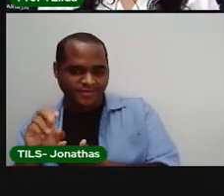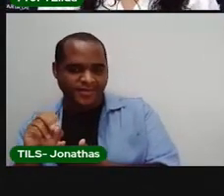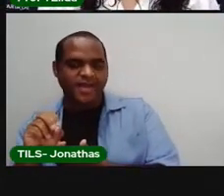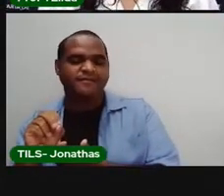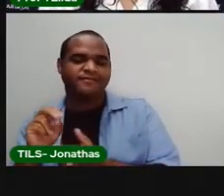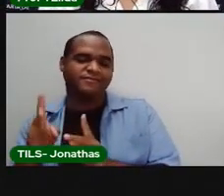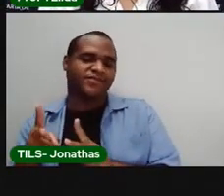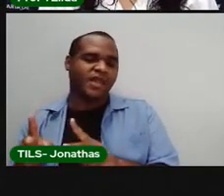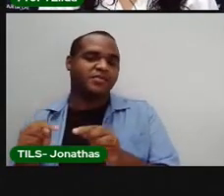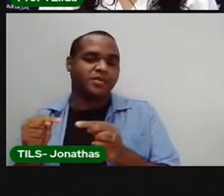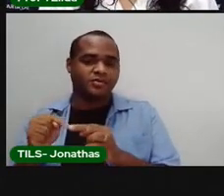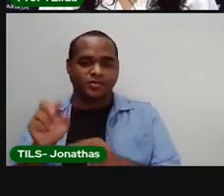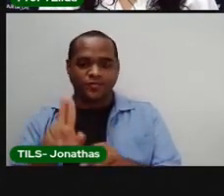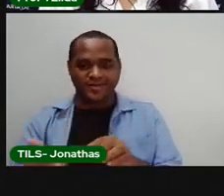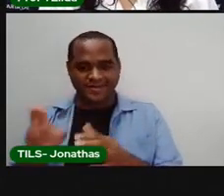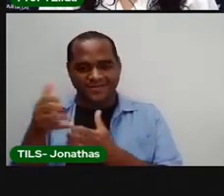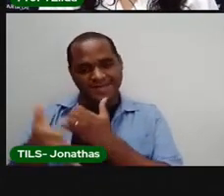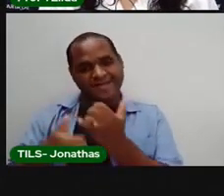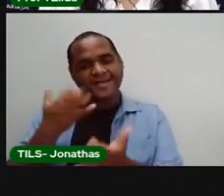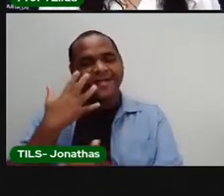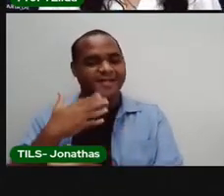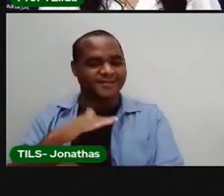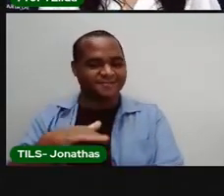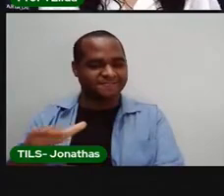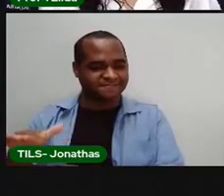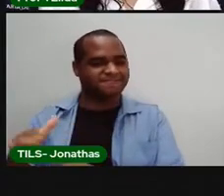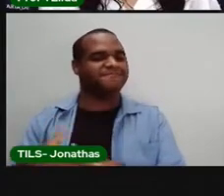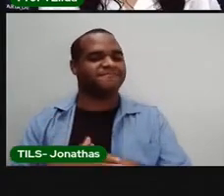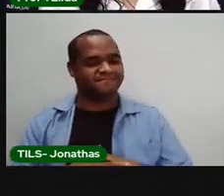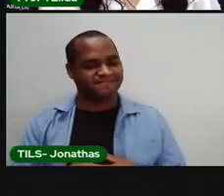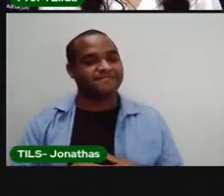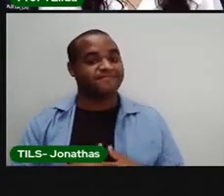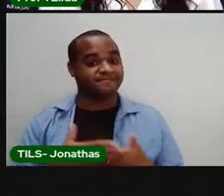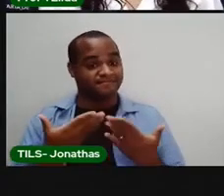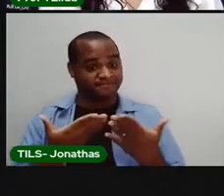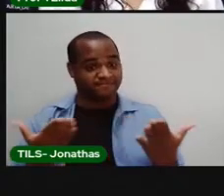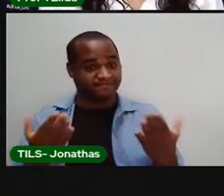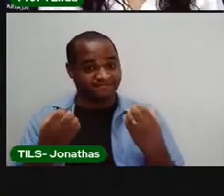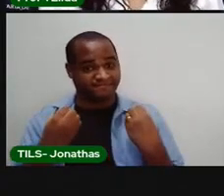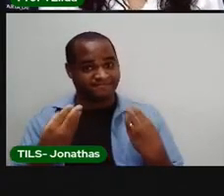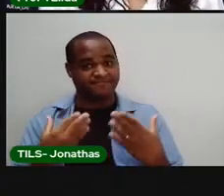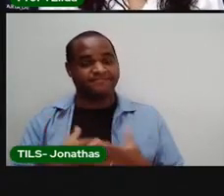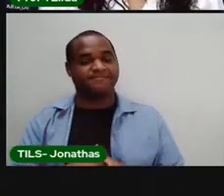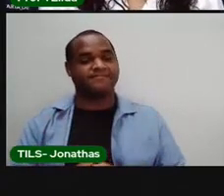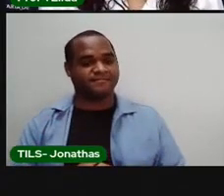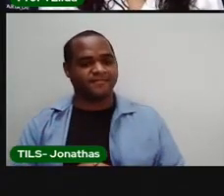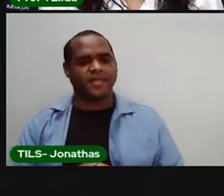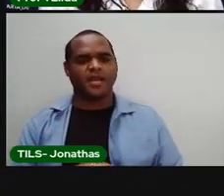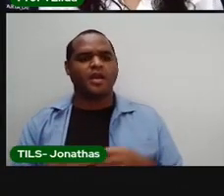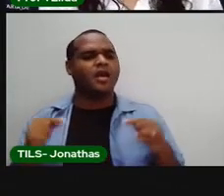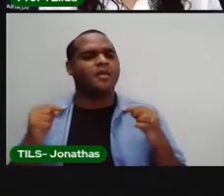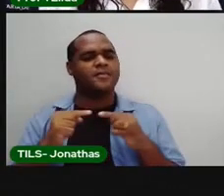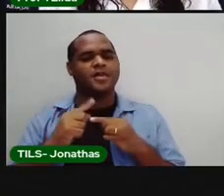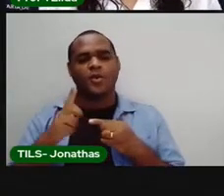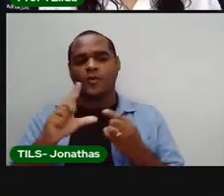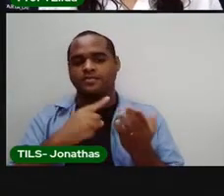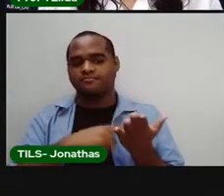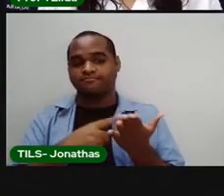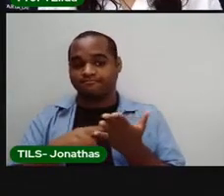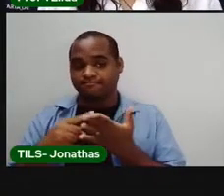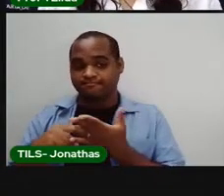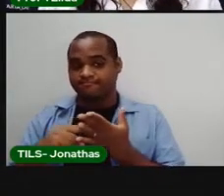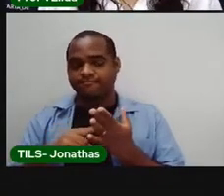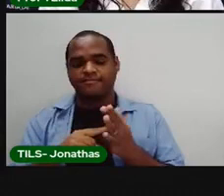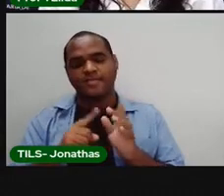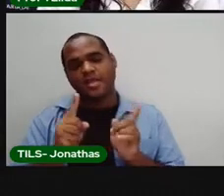e usamos nas brincadeiras infantis. Não é isso? Uma parlenda, ela é